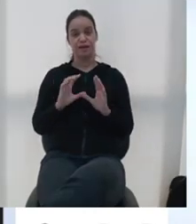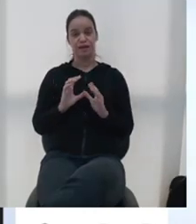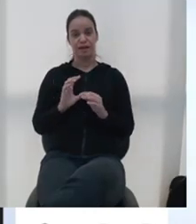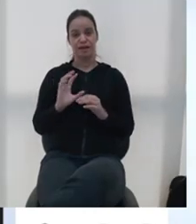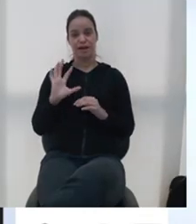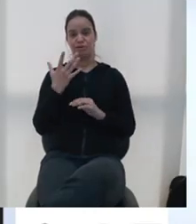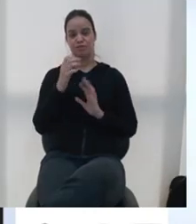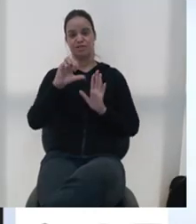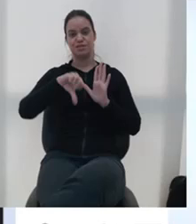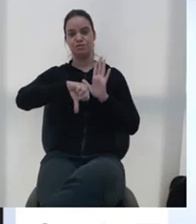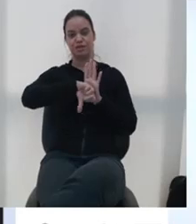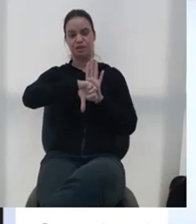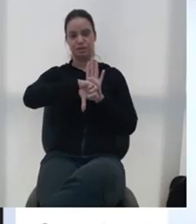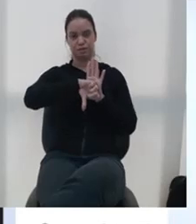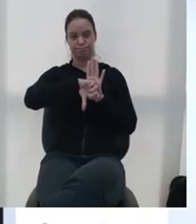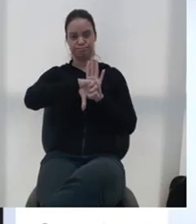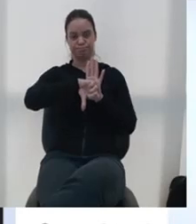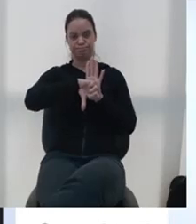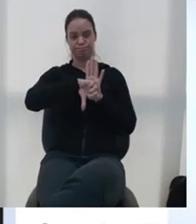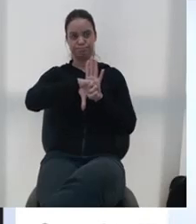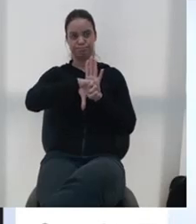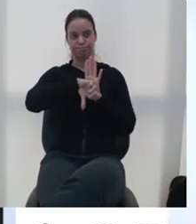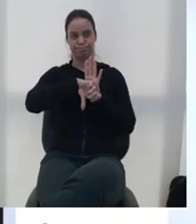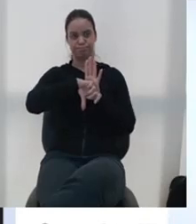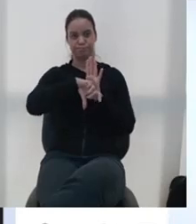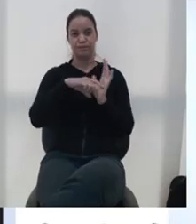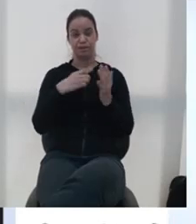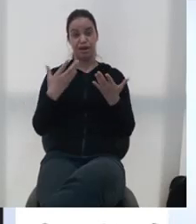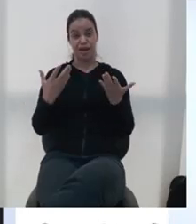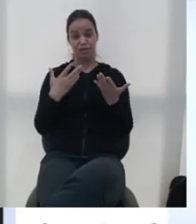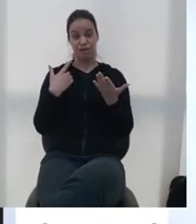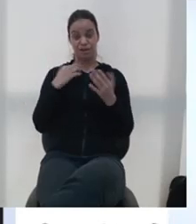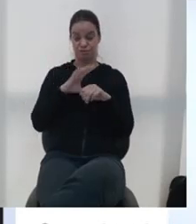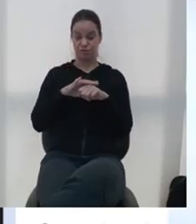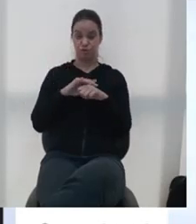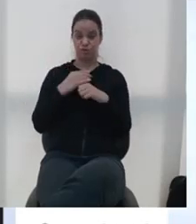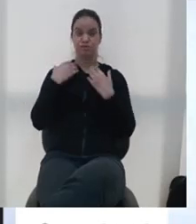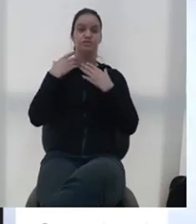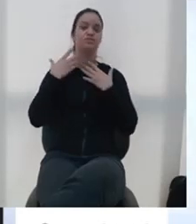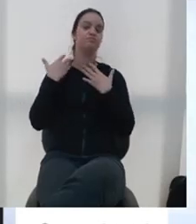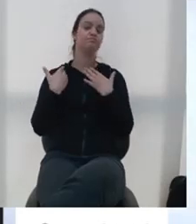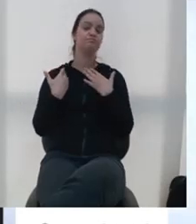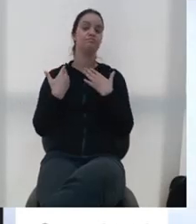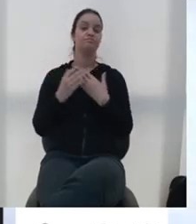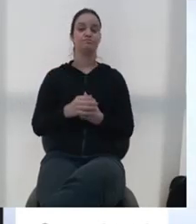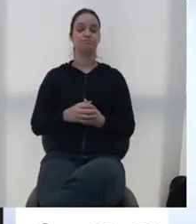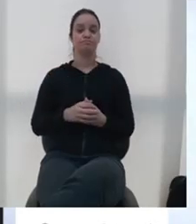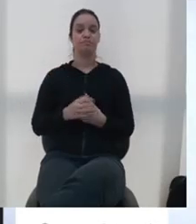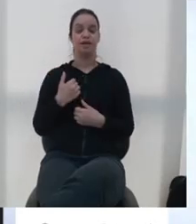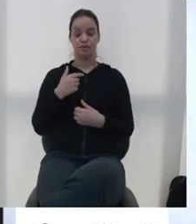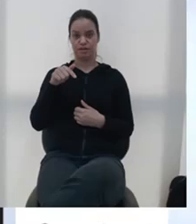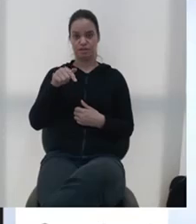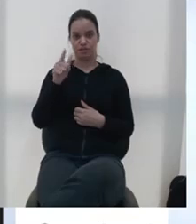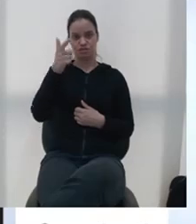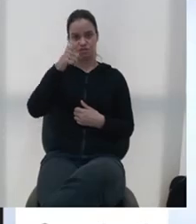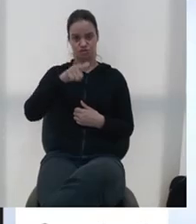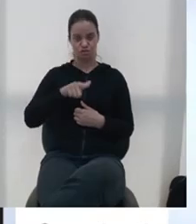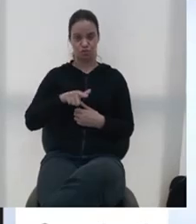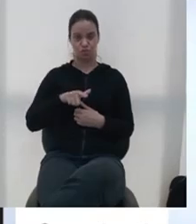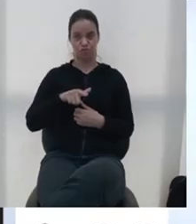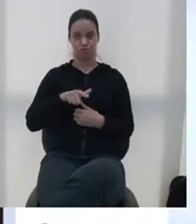falhas em todas elas, me levando a essa situação que eu me encontro. Eu estou aqui novamente diante de Vossas